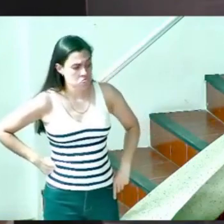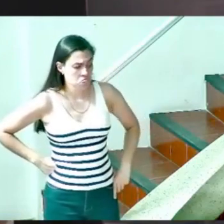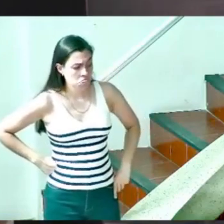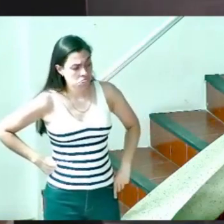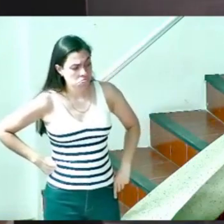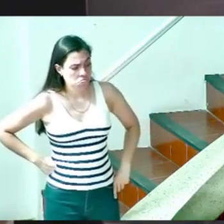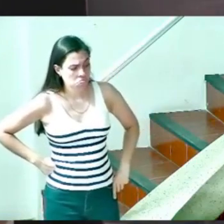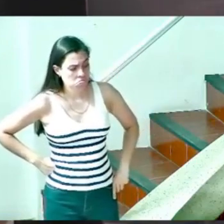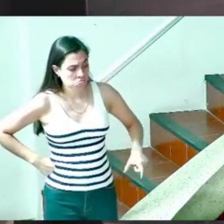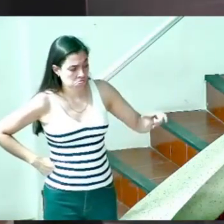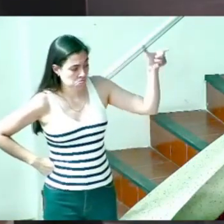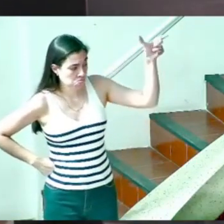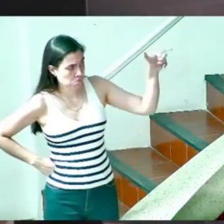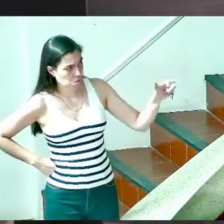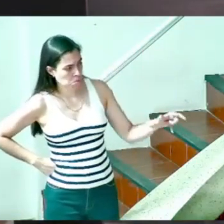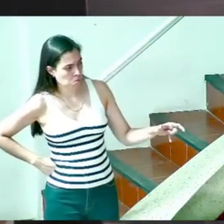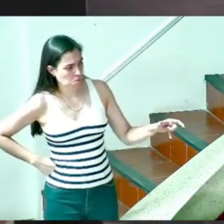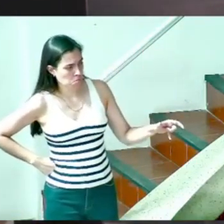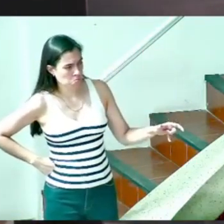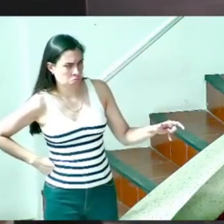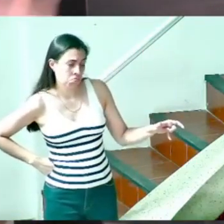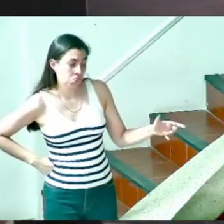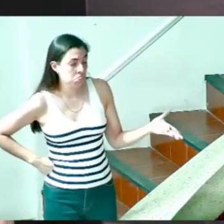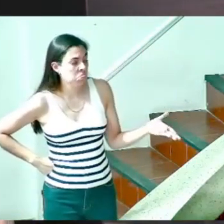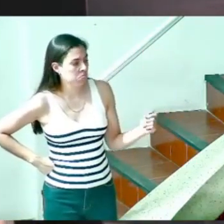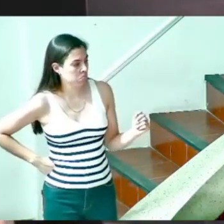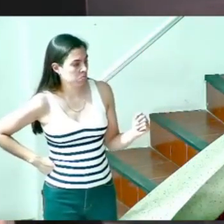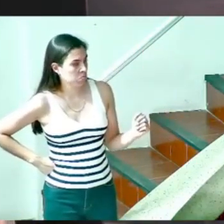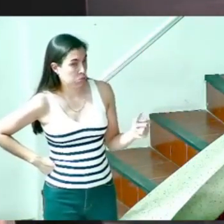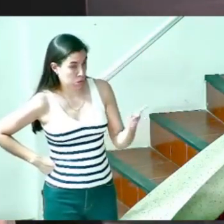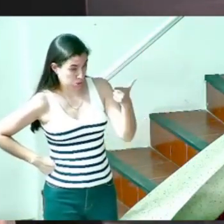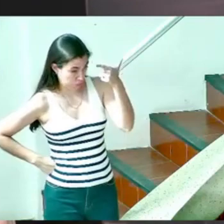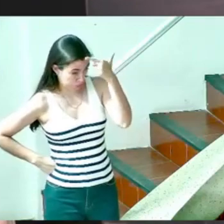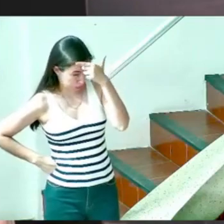aquela entidade horrorosa.